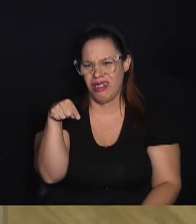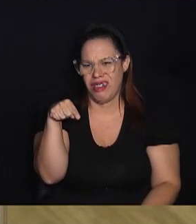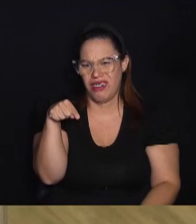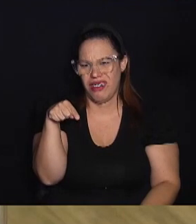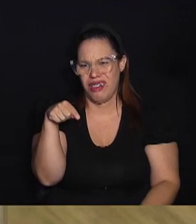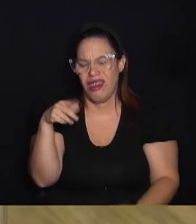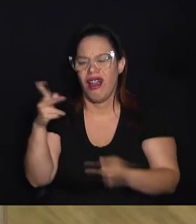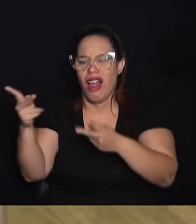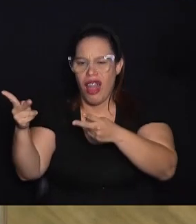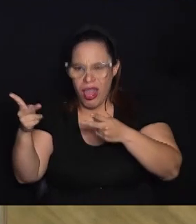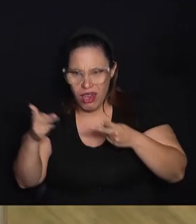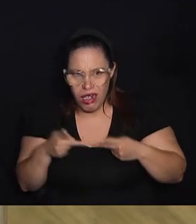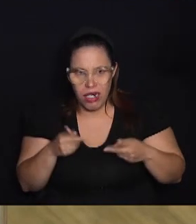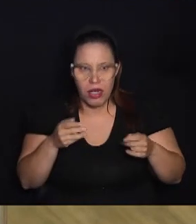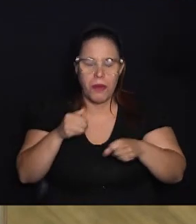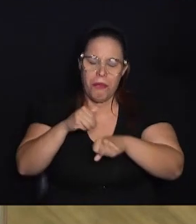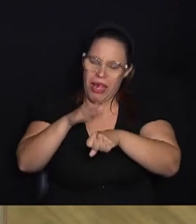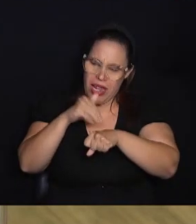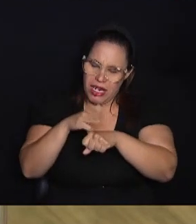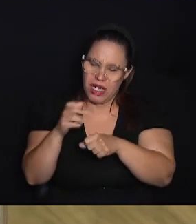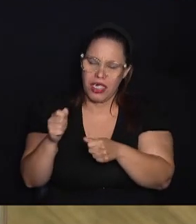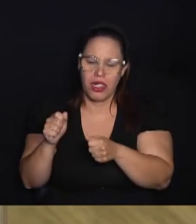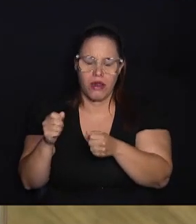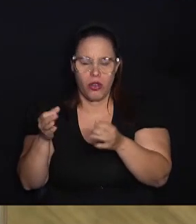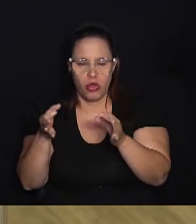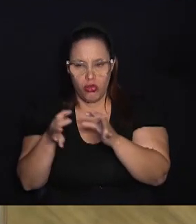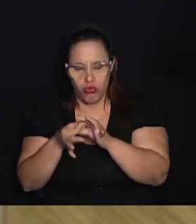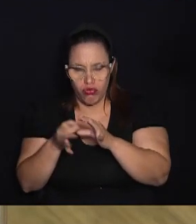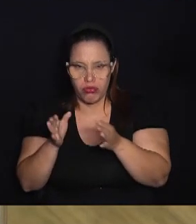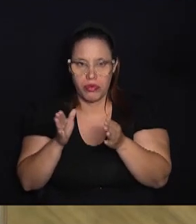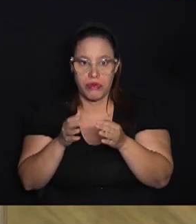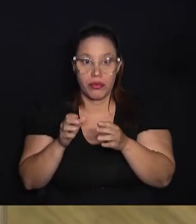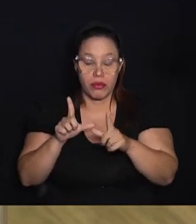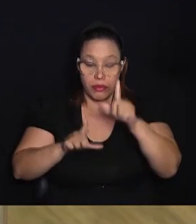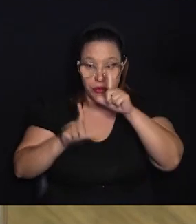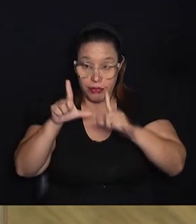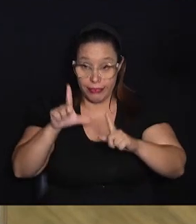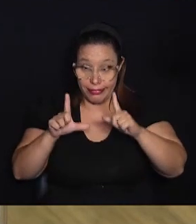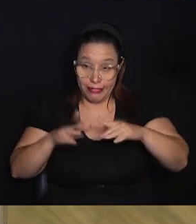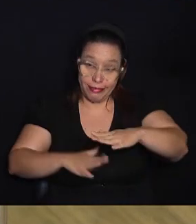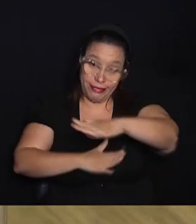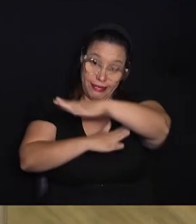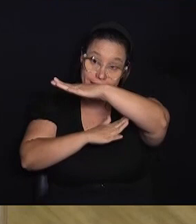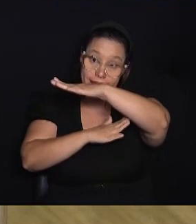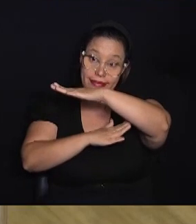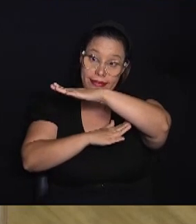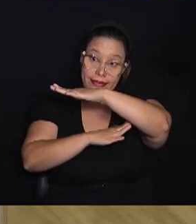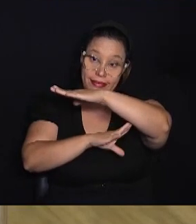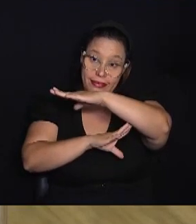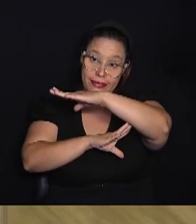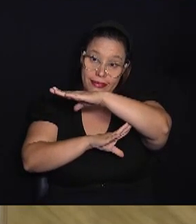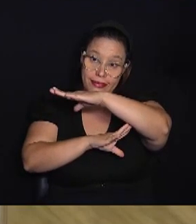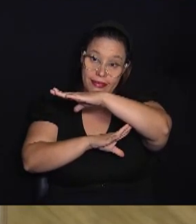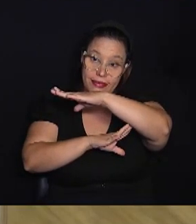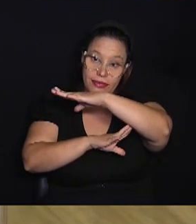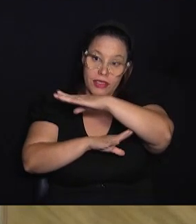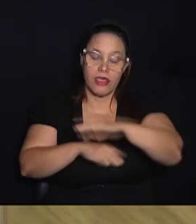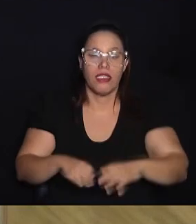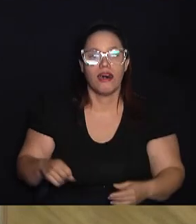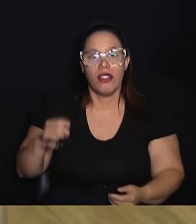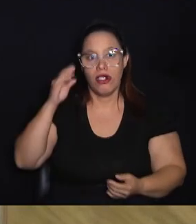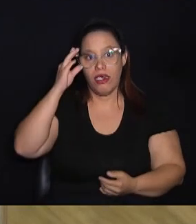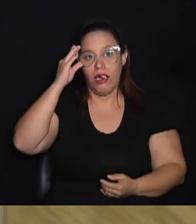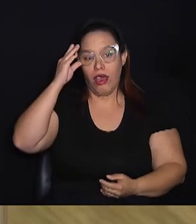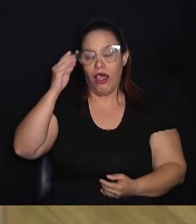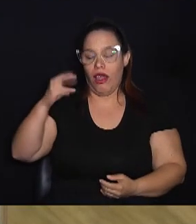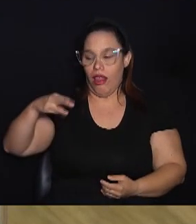convidar você vocês para mais vezes participarem com a gente tá aqui na TV Câmara e quero que vocês deixem Então as considerações finais o